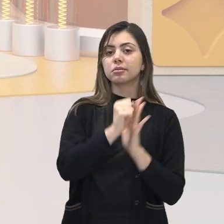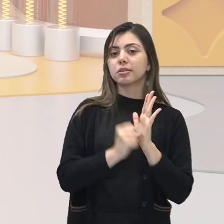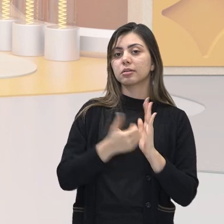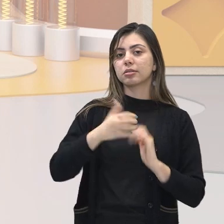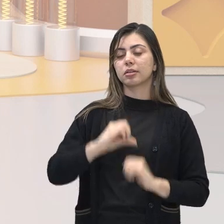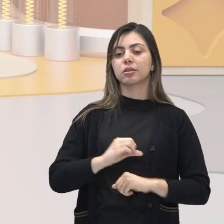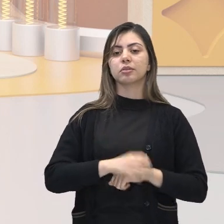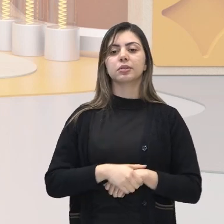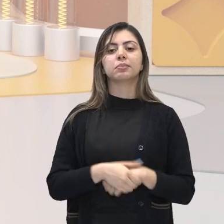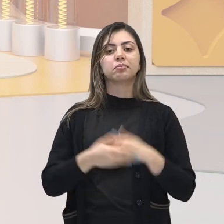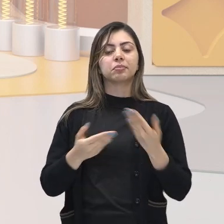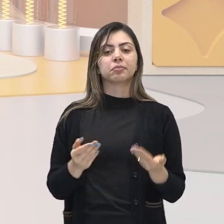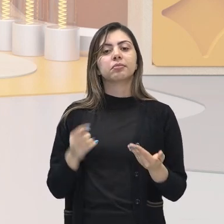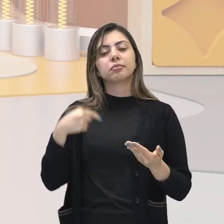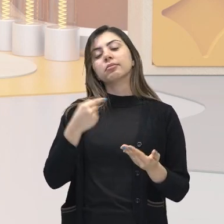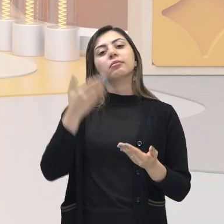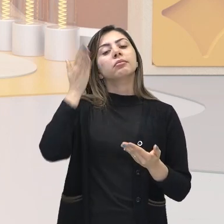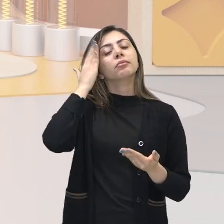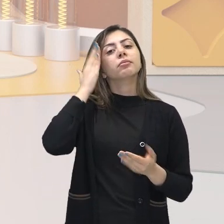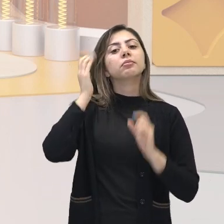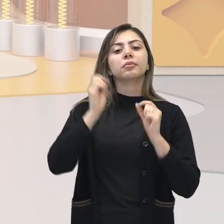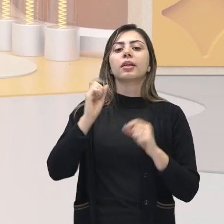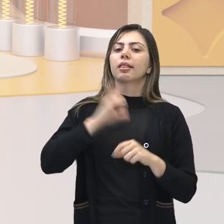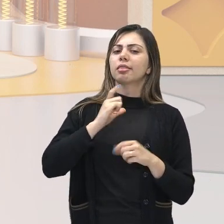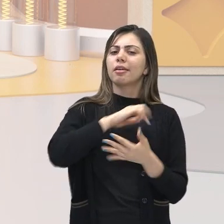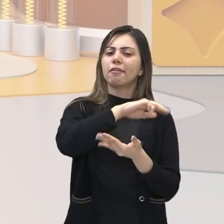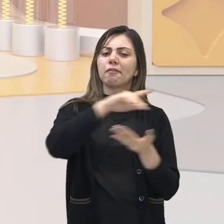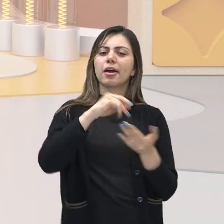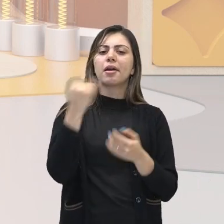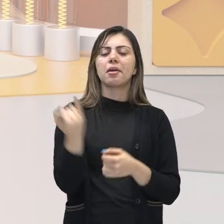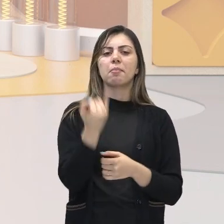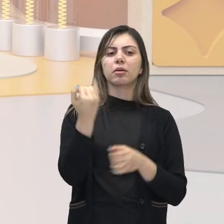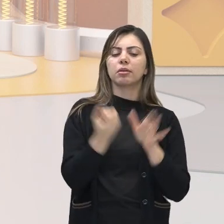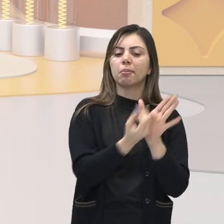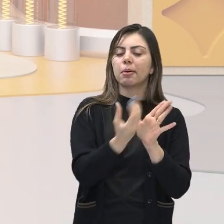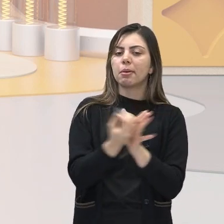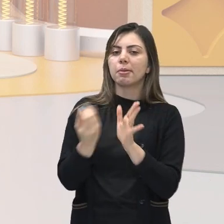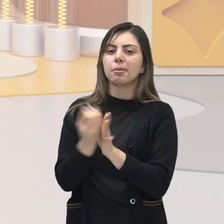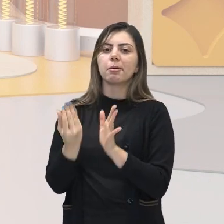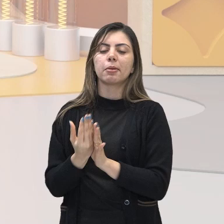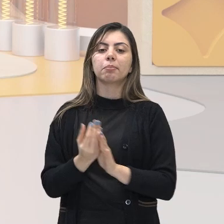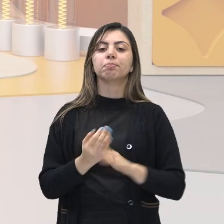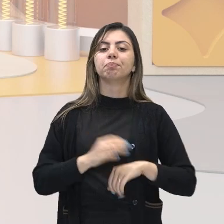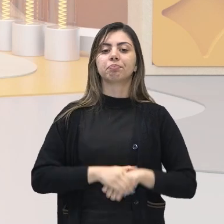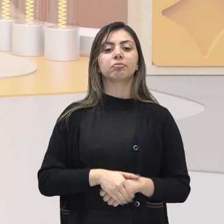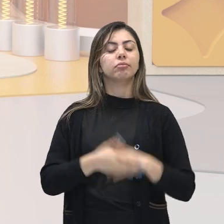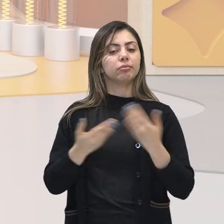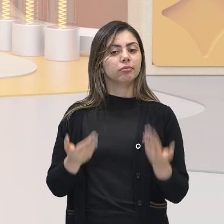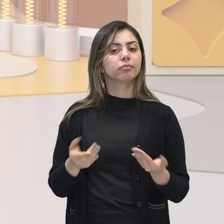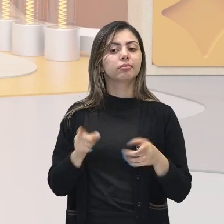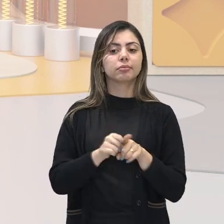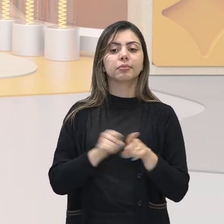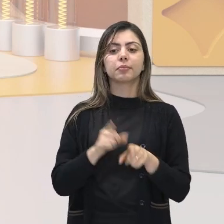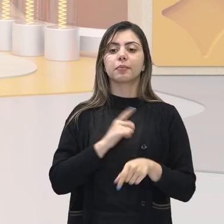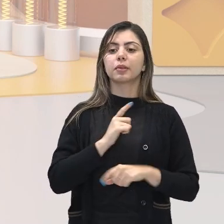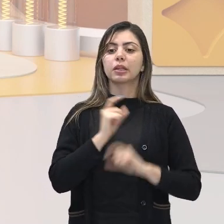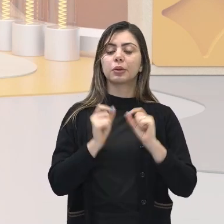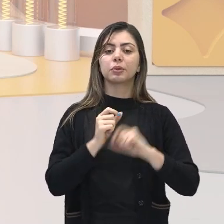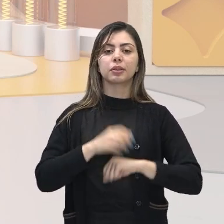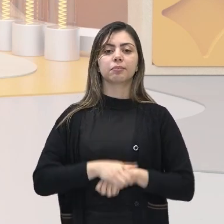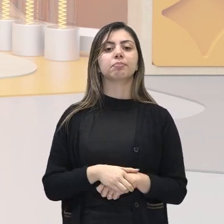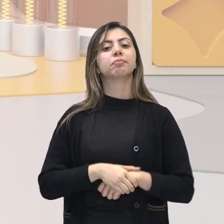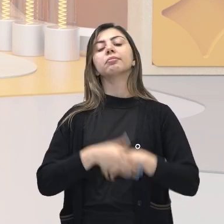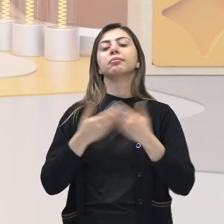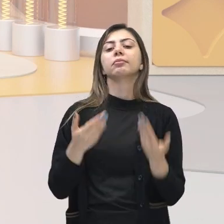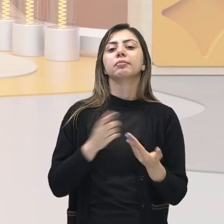XIX, para além dessas importantíssimas invenções, nós vamos ter também as ideias